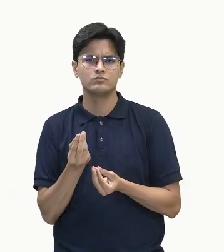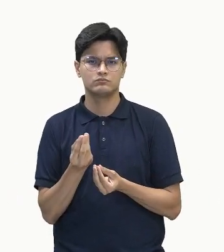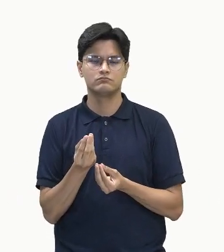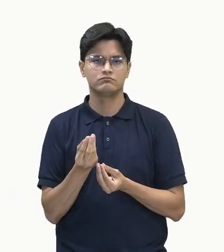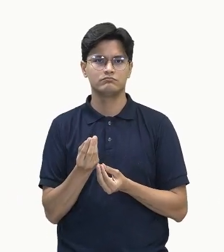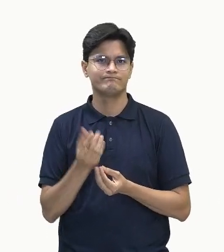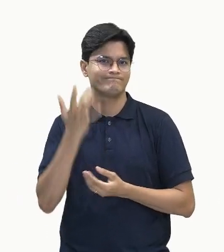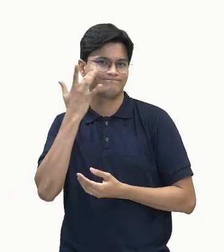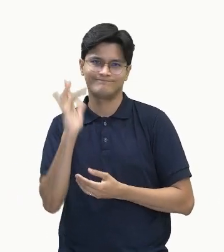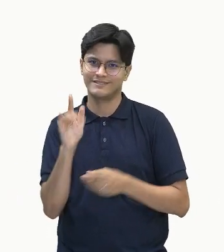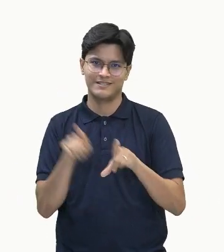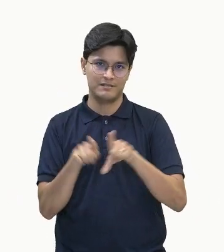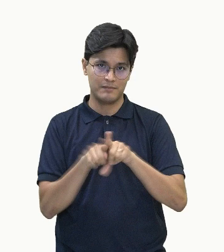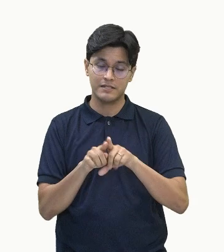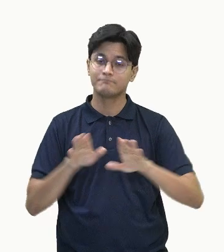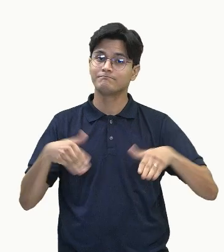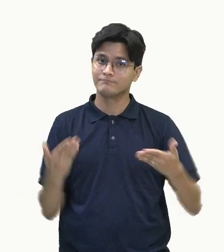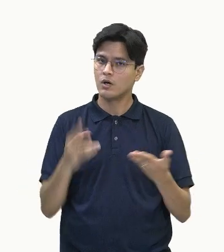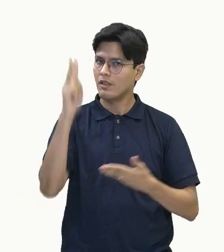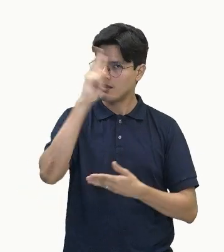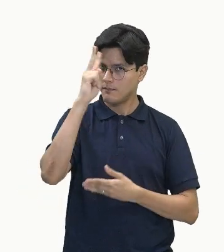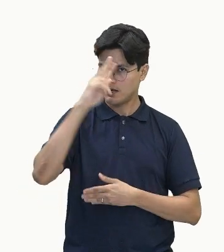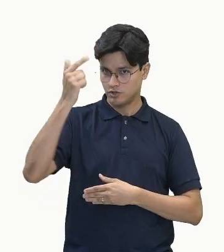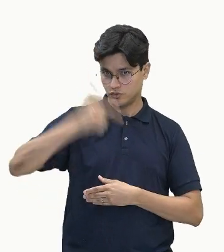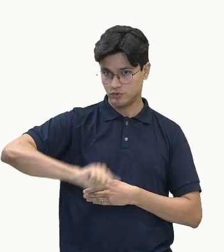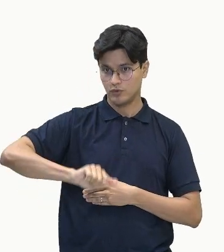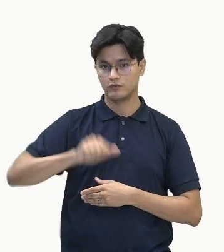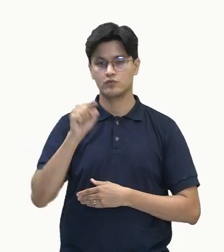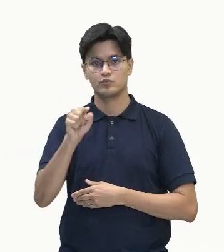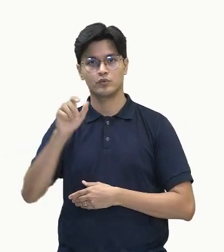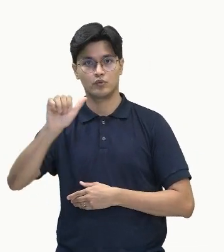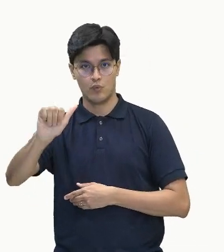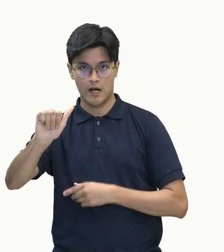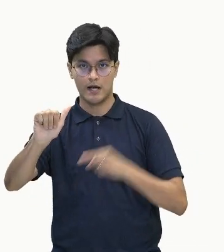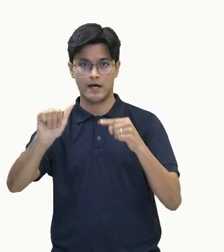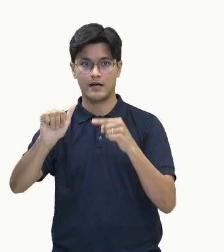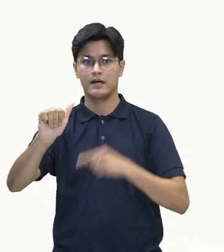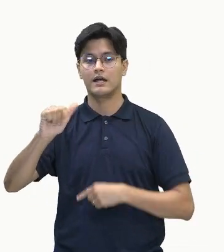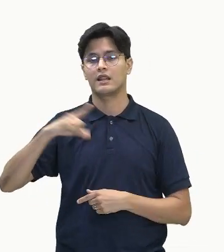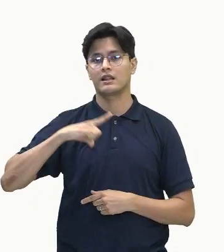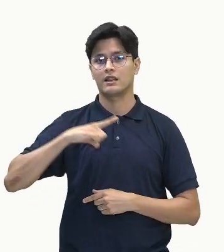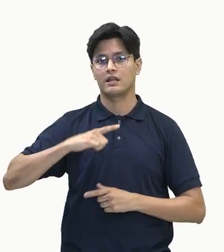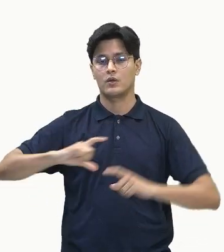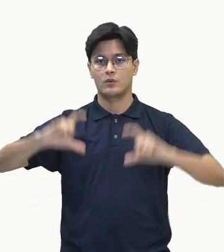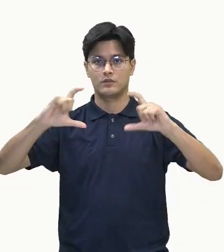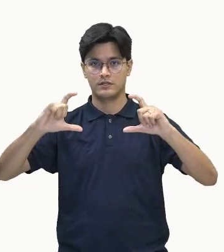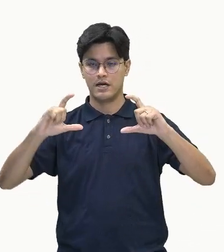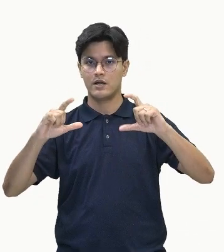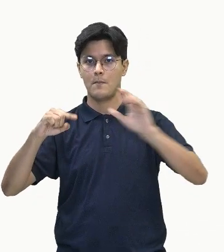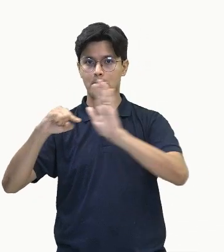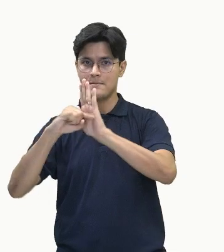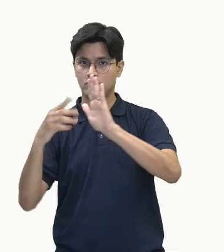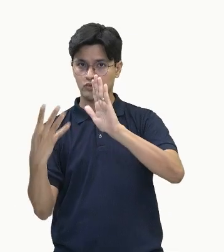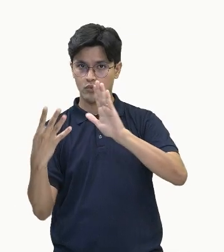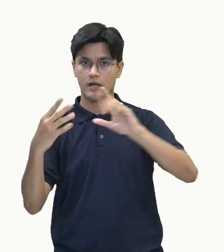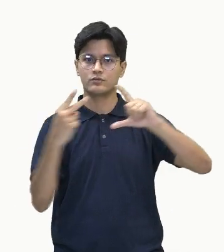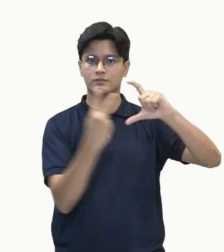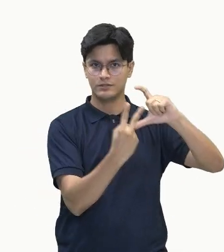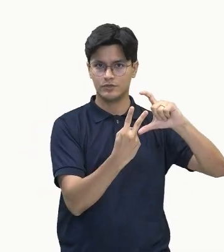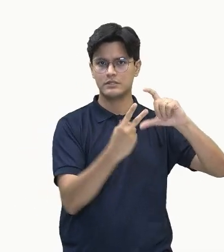tá? O ponto A, ele tem coordenadas aqui no caso, -4 e 2, ou